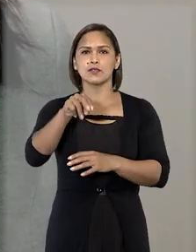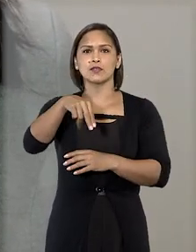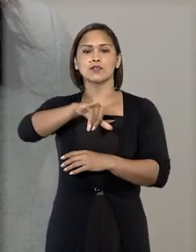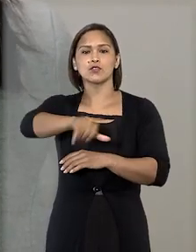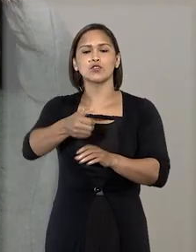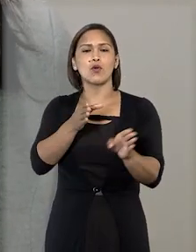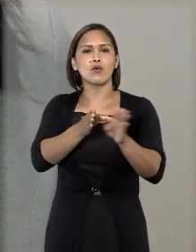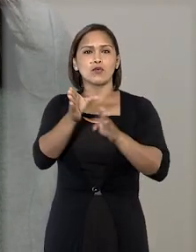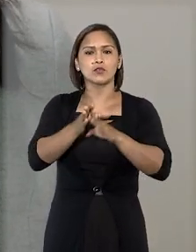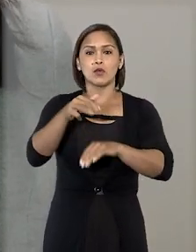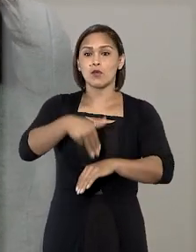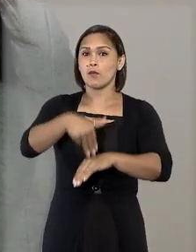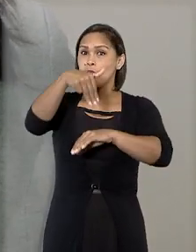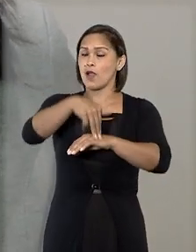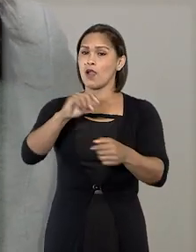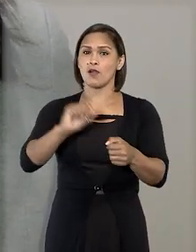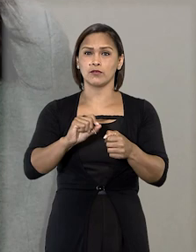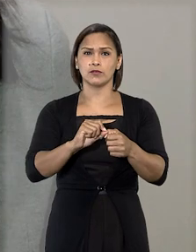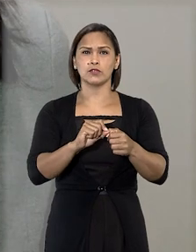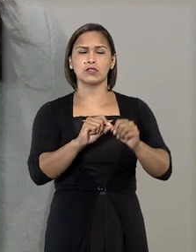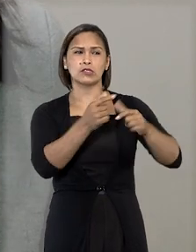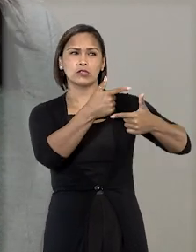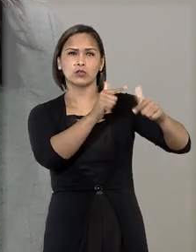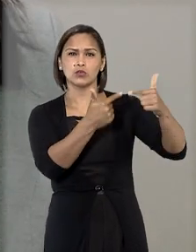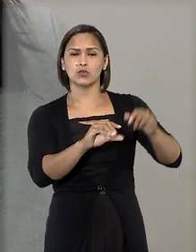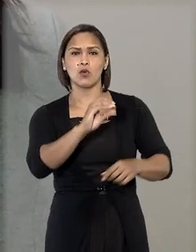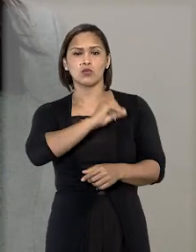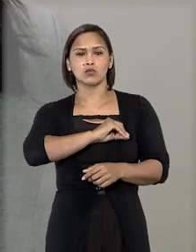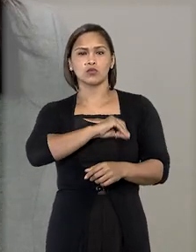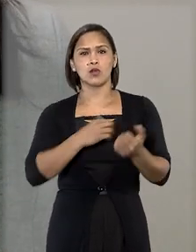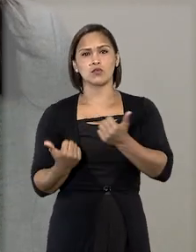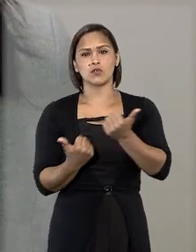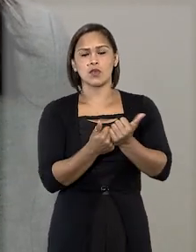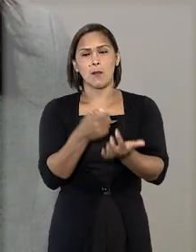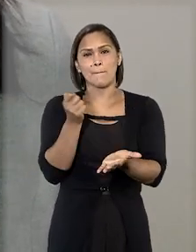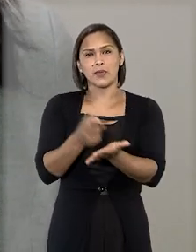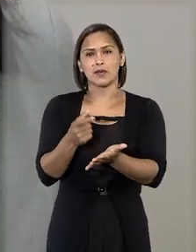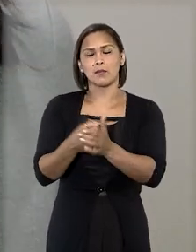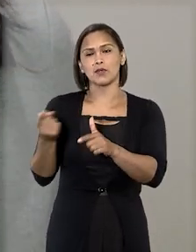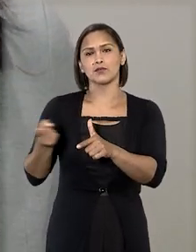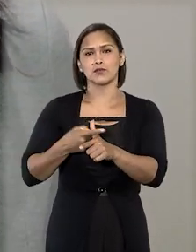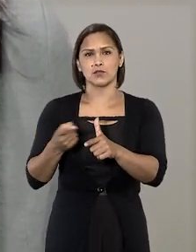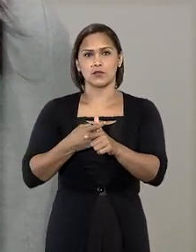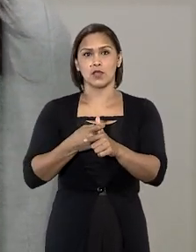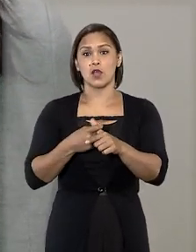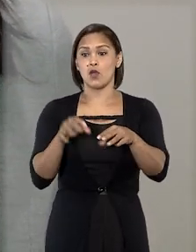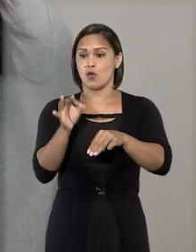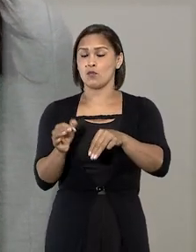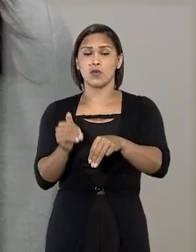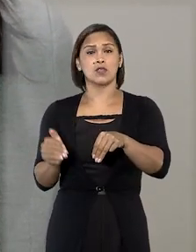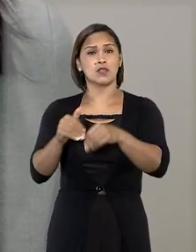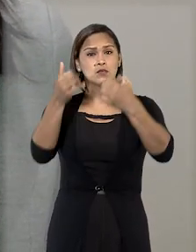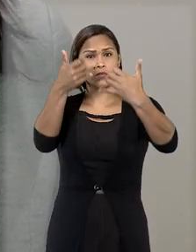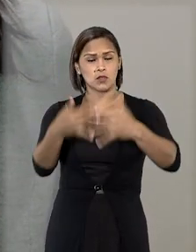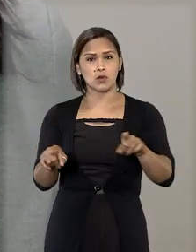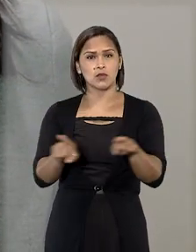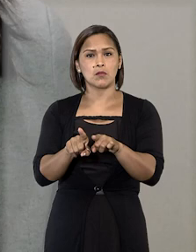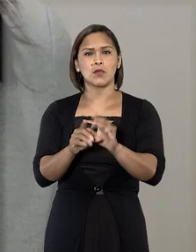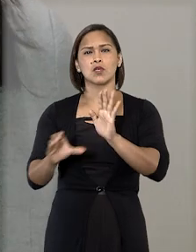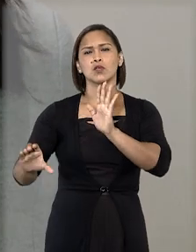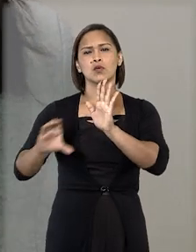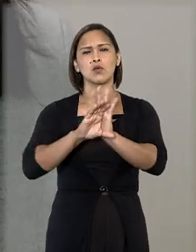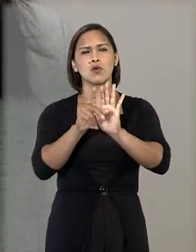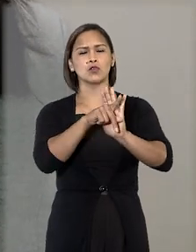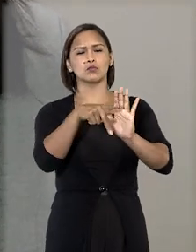os magistrados a não efetuarem constrições do auxílio para o pagamento de dívidas. O ministro pontuou também que o Código de Processo